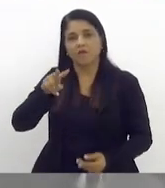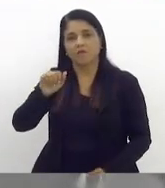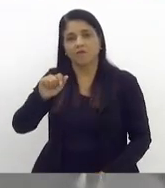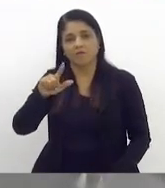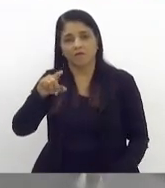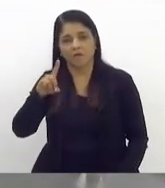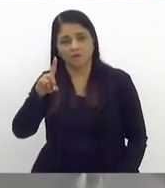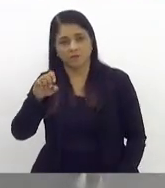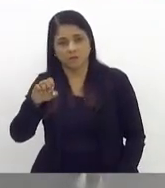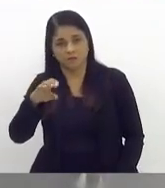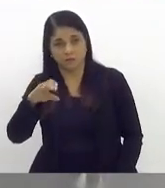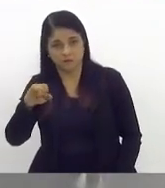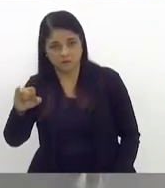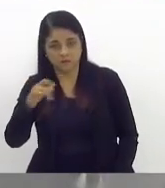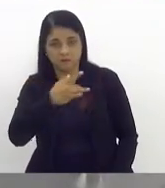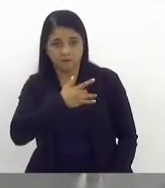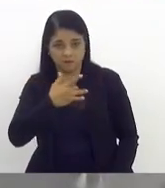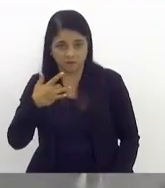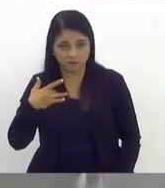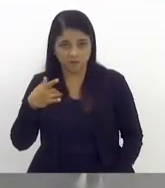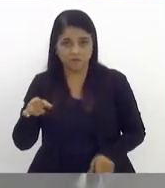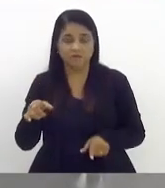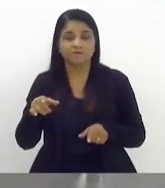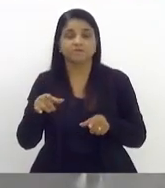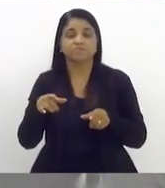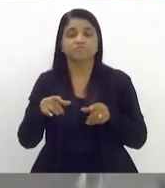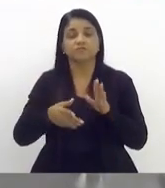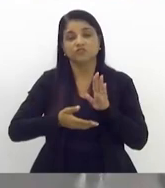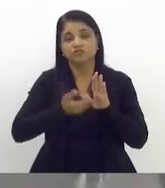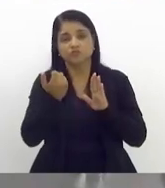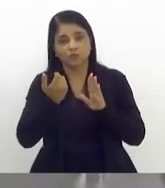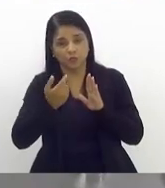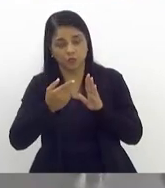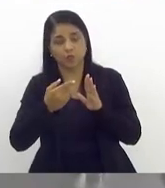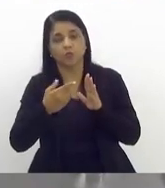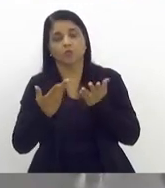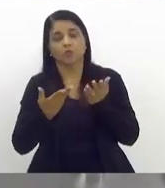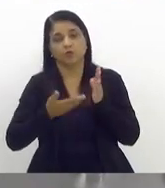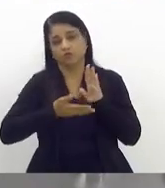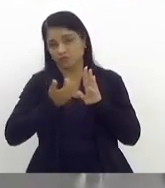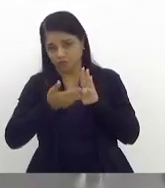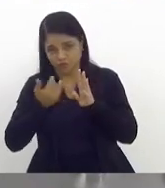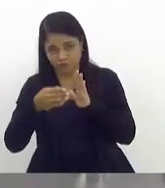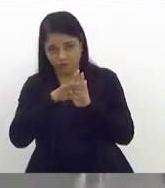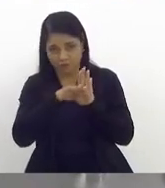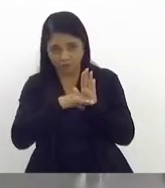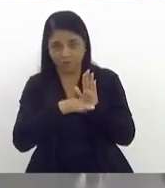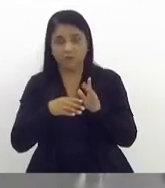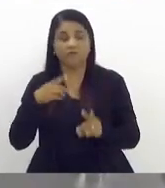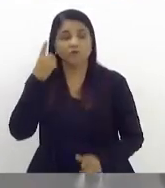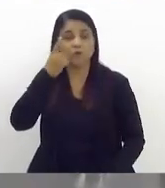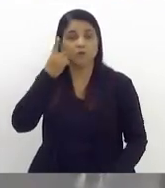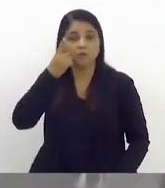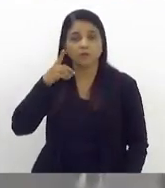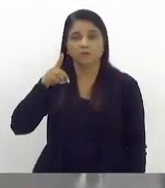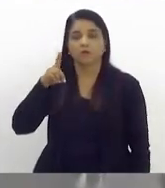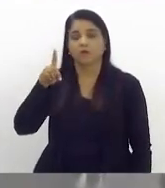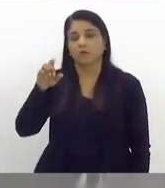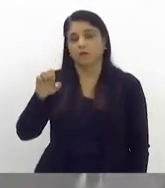PL deputado Valdecido da Saúde, que foi retirado em definitivo e o deputado Valdecido se tornou autor com o deputado Delaroli.